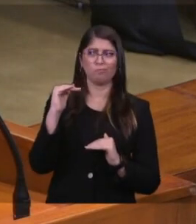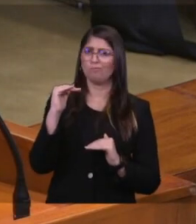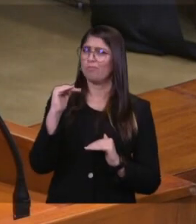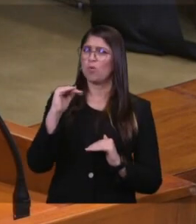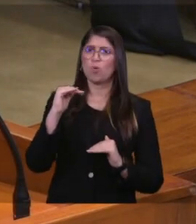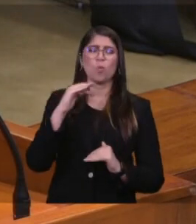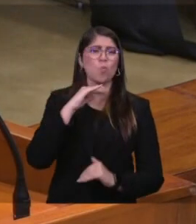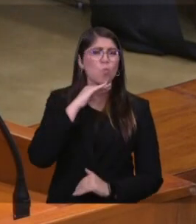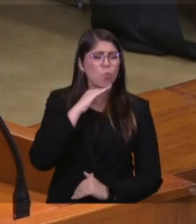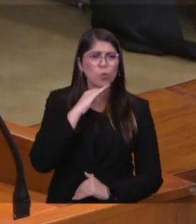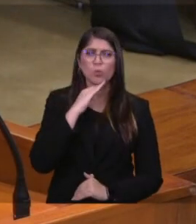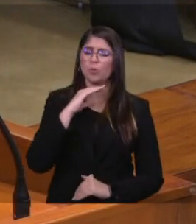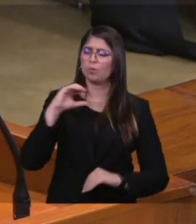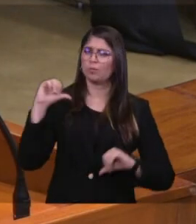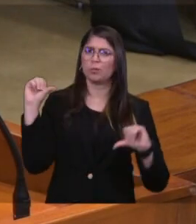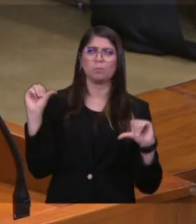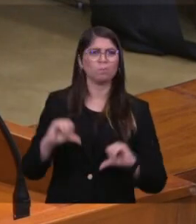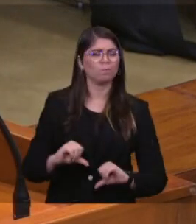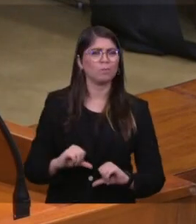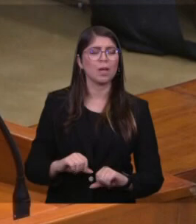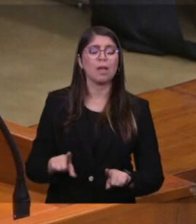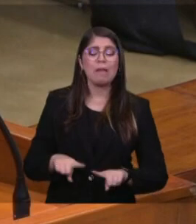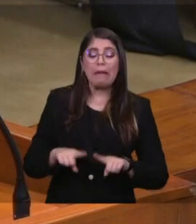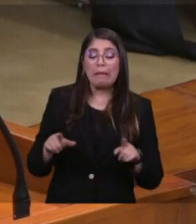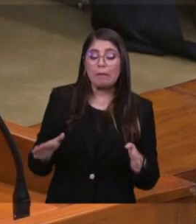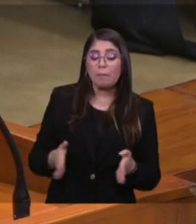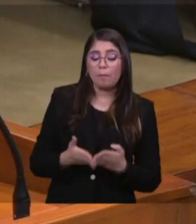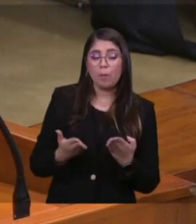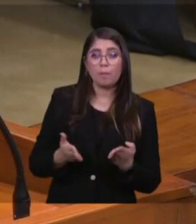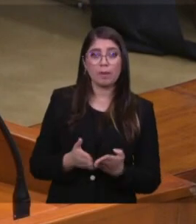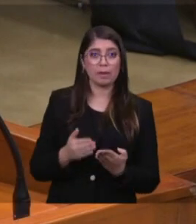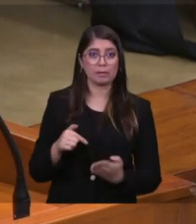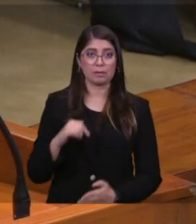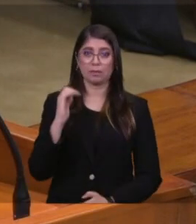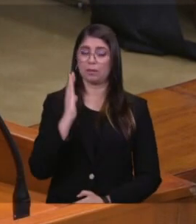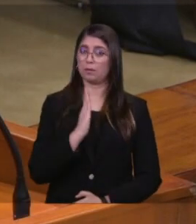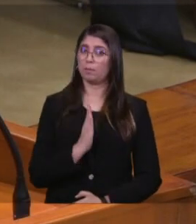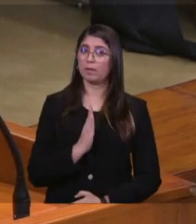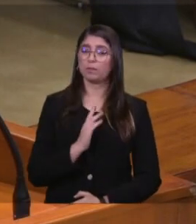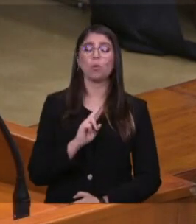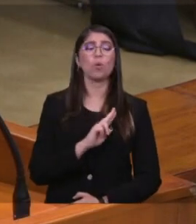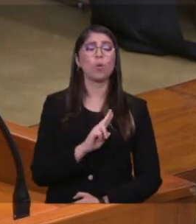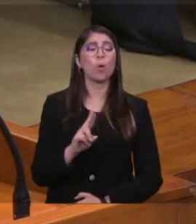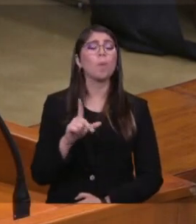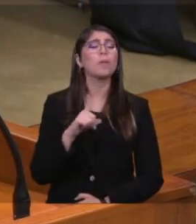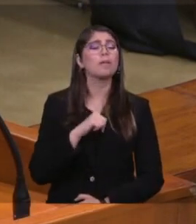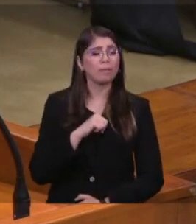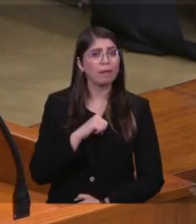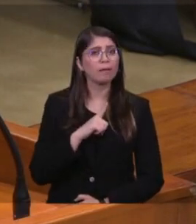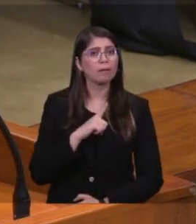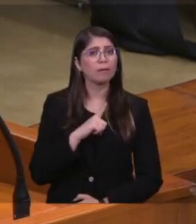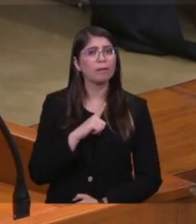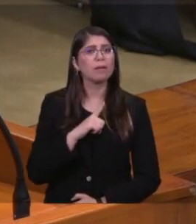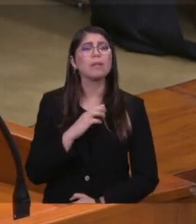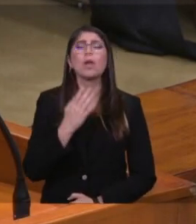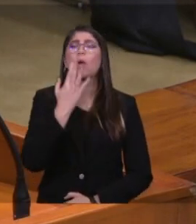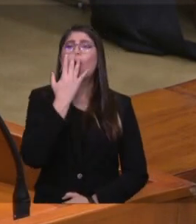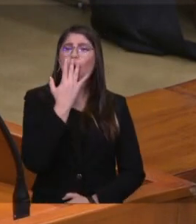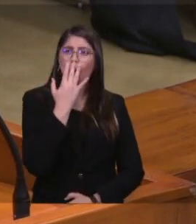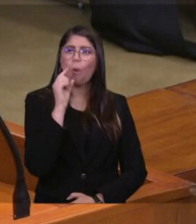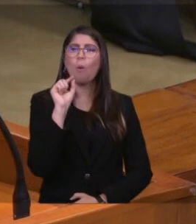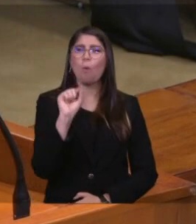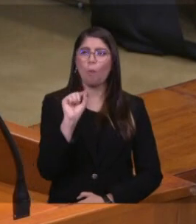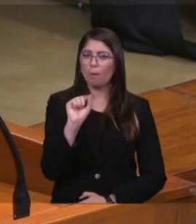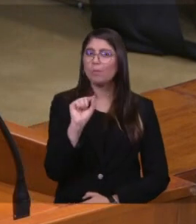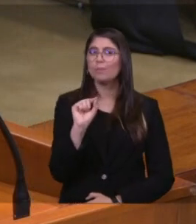terrível. E a pobreza no Brasil, ela tem nome. Eu diria, ministro Barroso, ela tem cor.